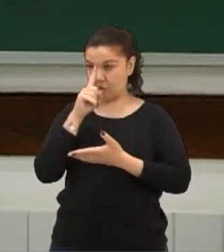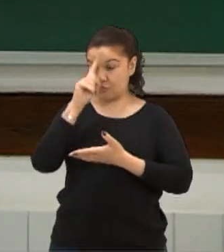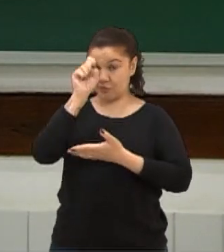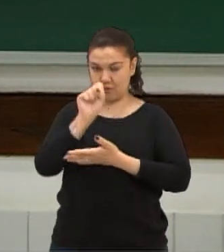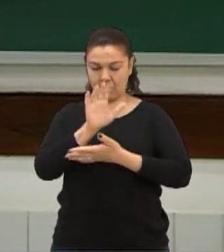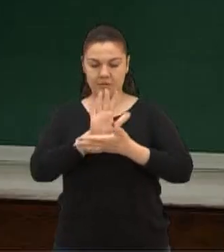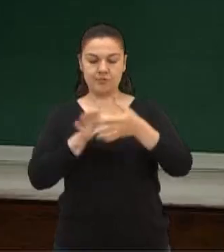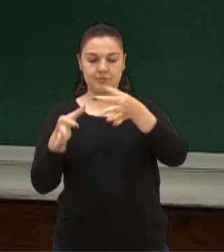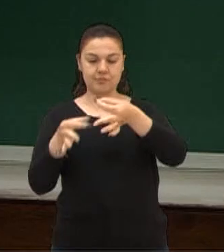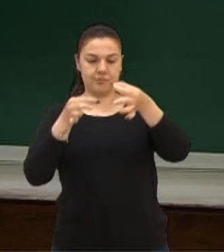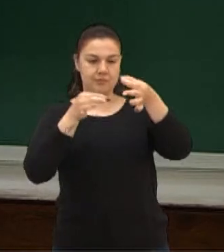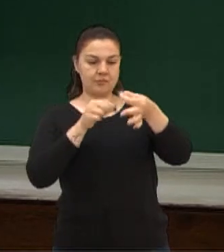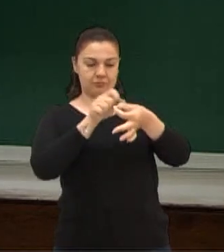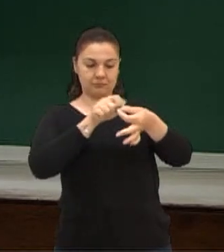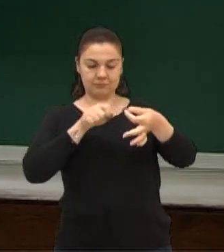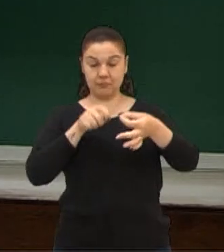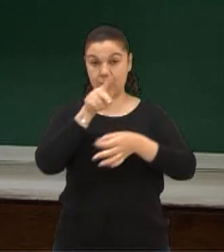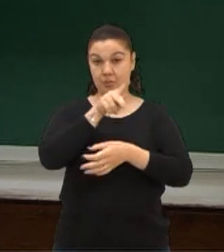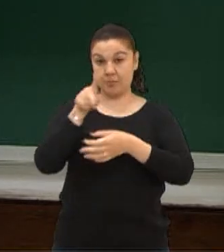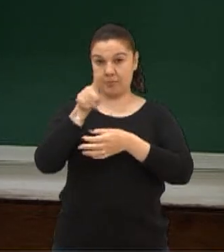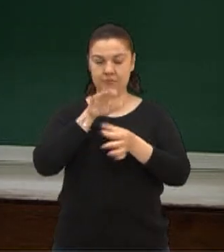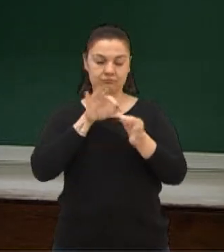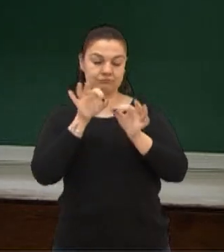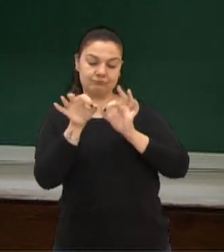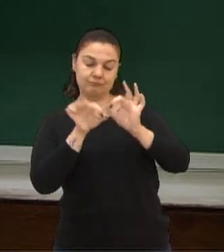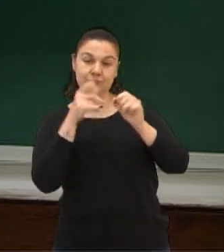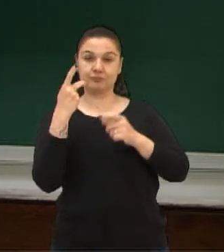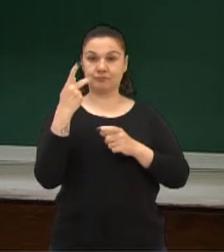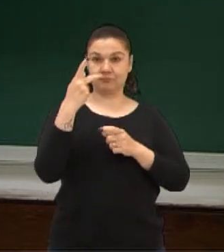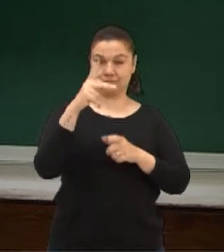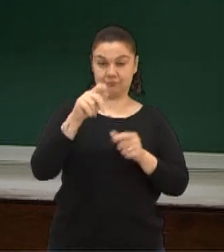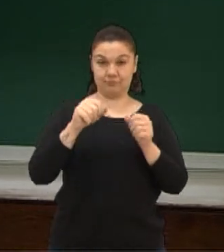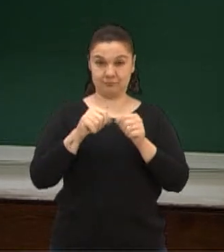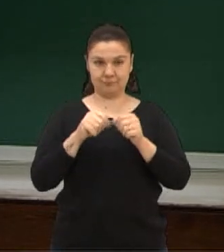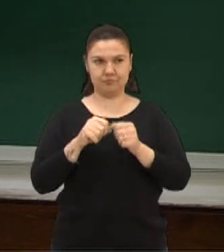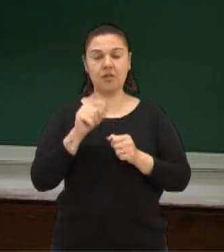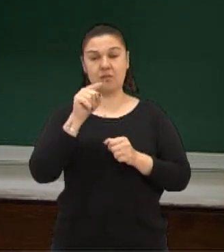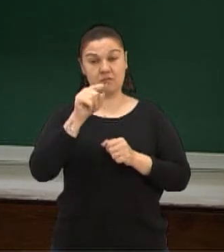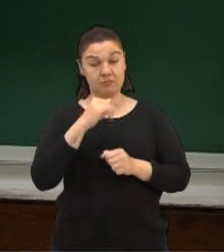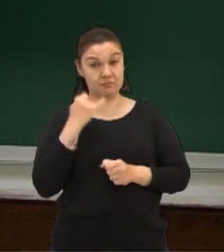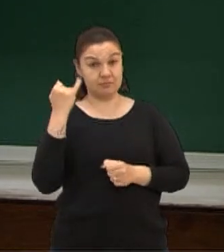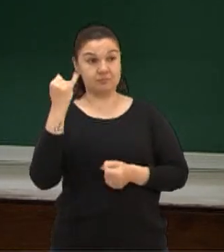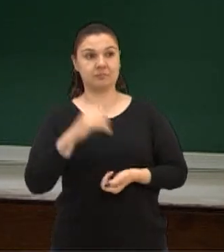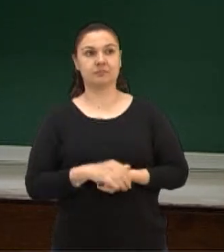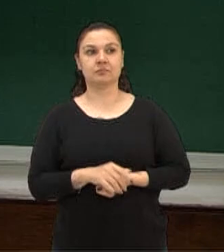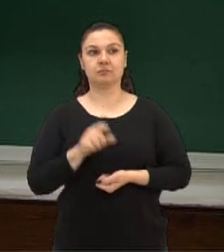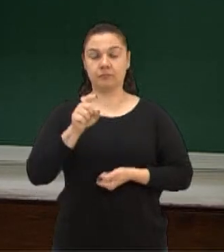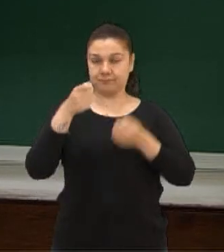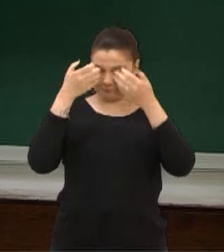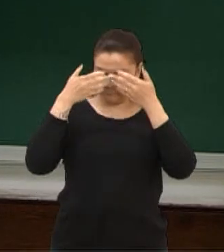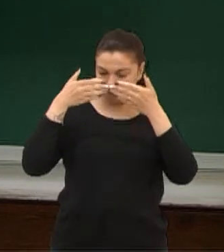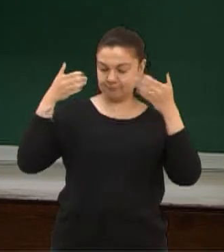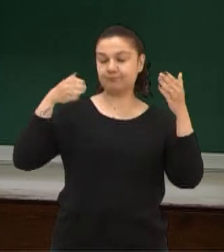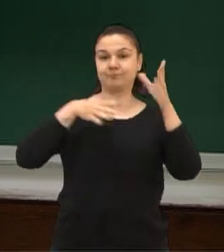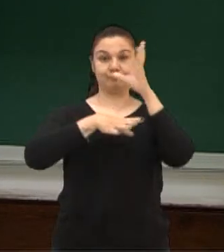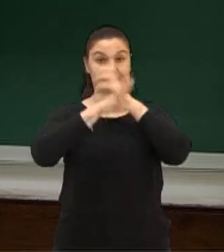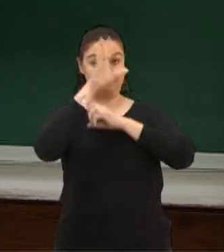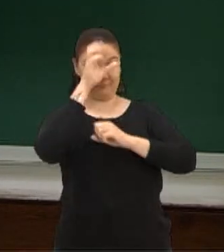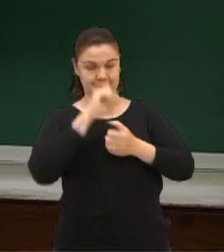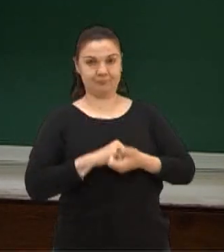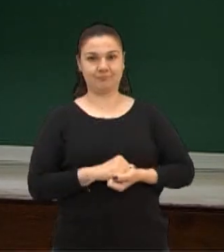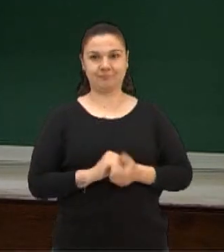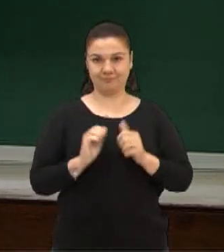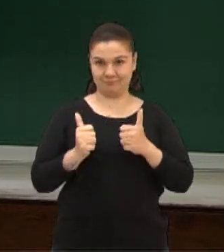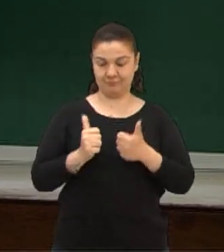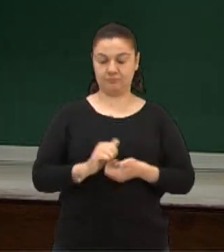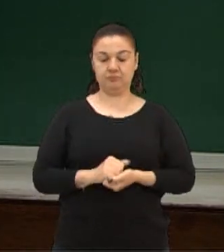são as atividades que os professores estão passando para serem feitas. Isso é muito importante, você amplia o seu